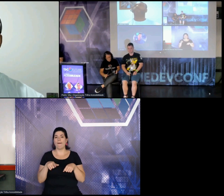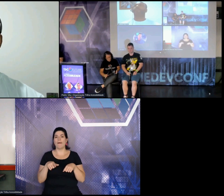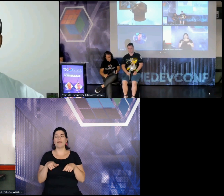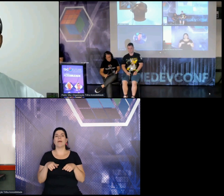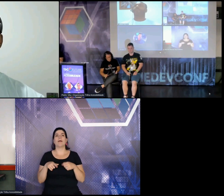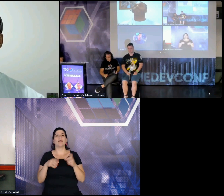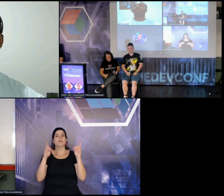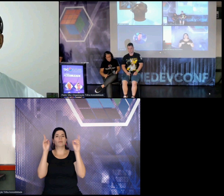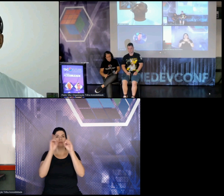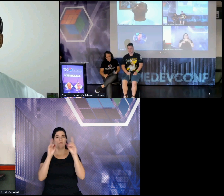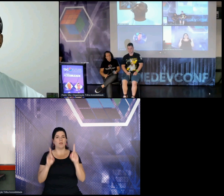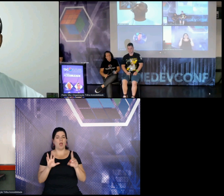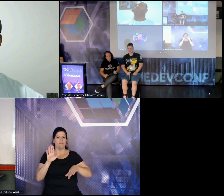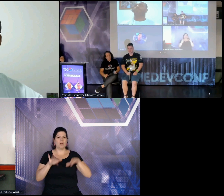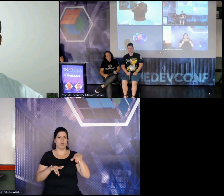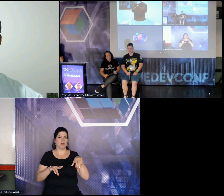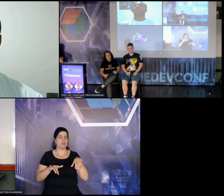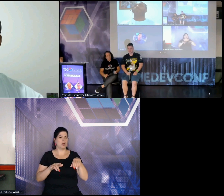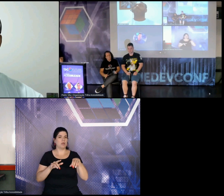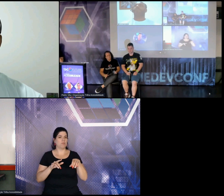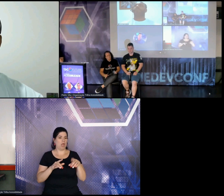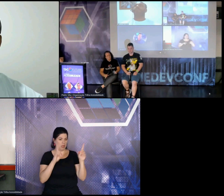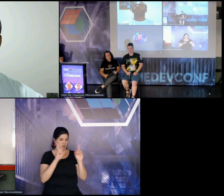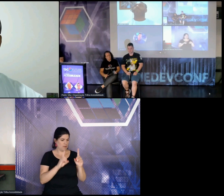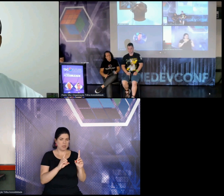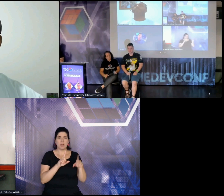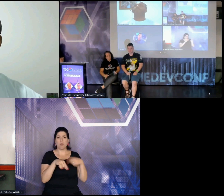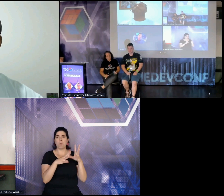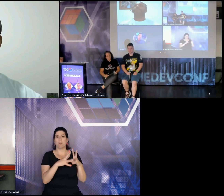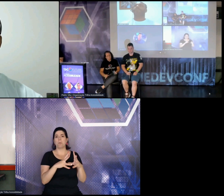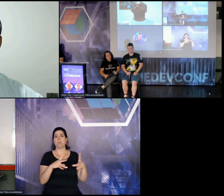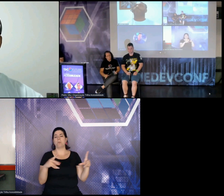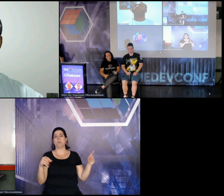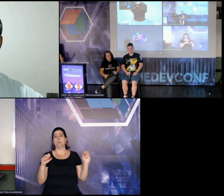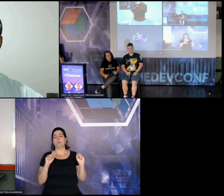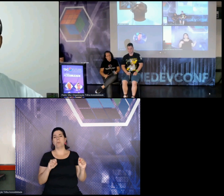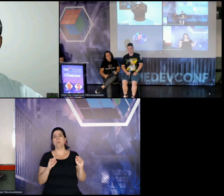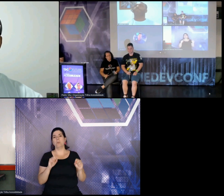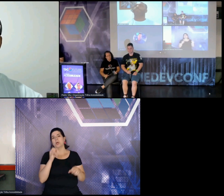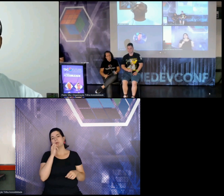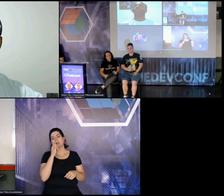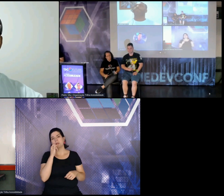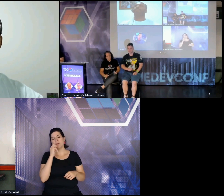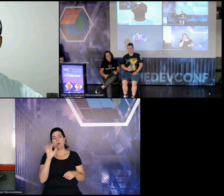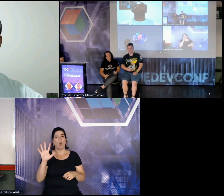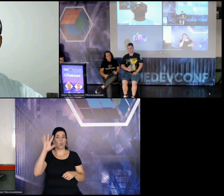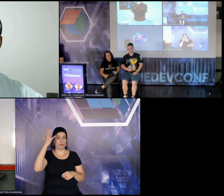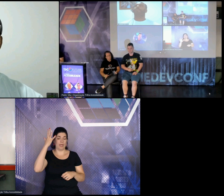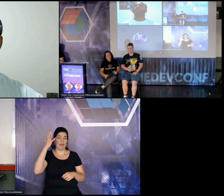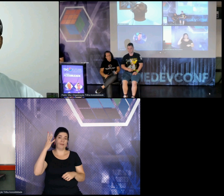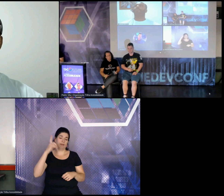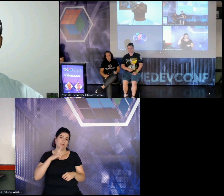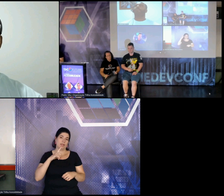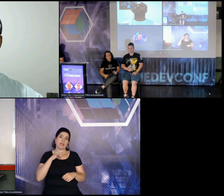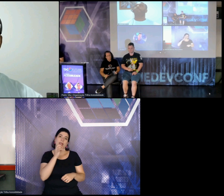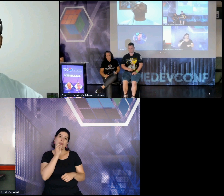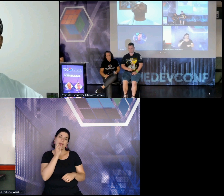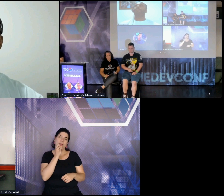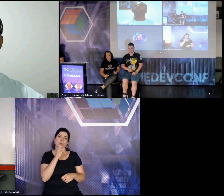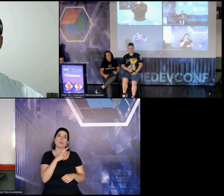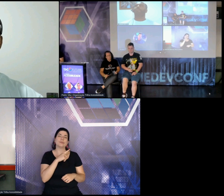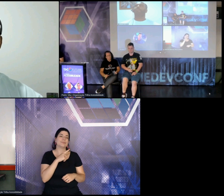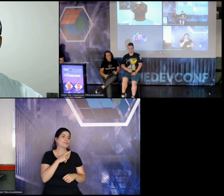deficiências temporárias, né? E tem o outro termo também da situacional, né? Que é, tipo, tem uma